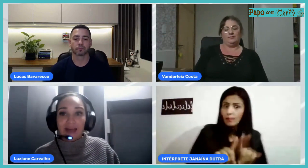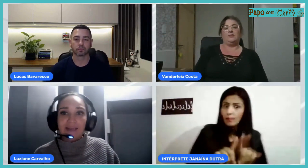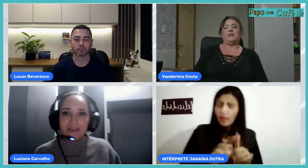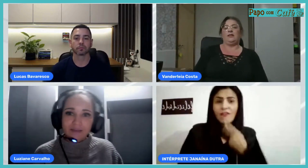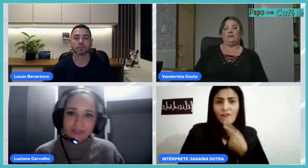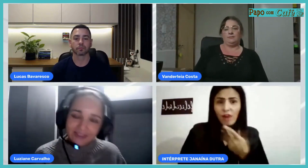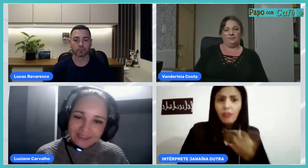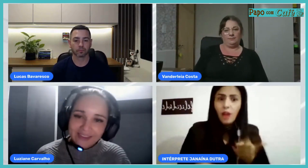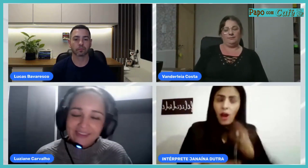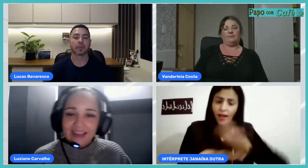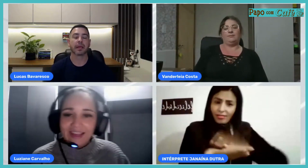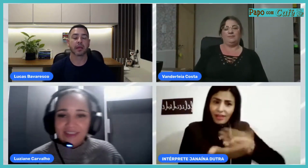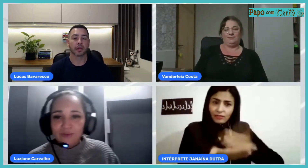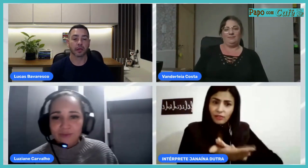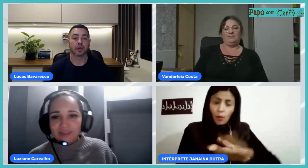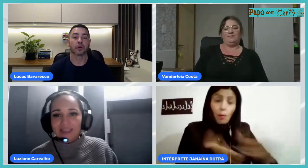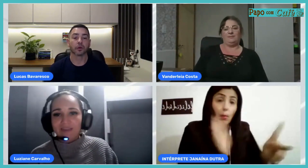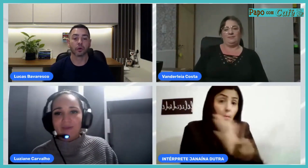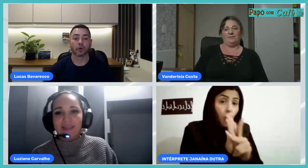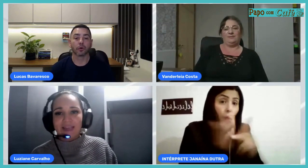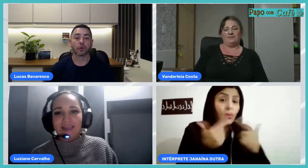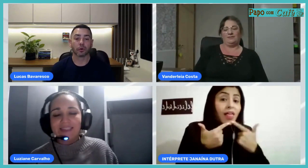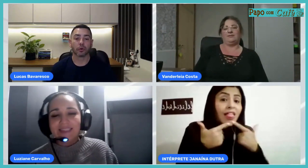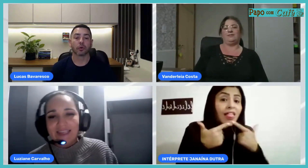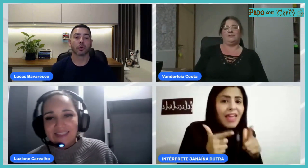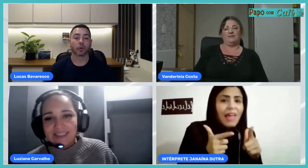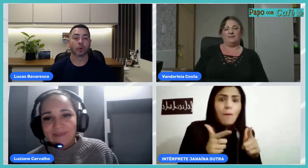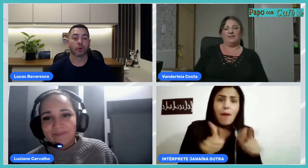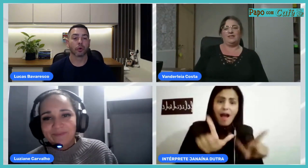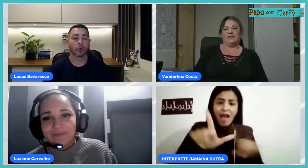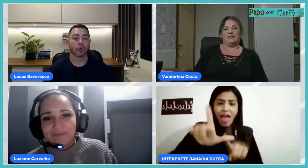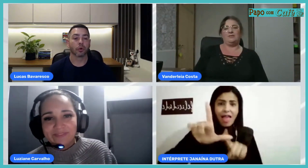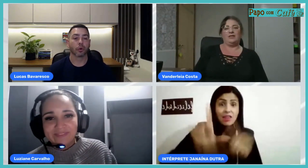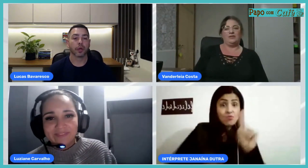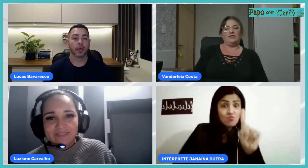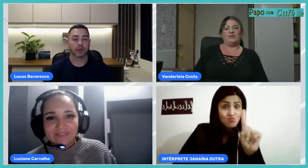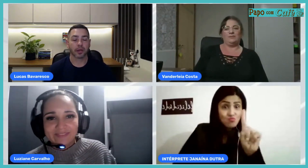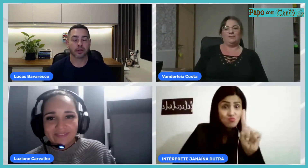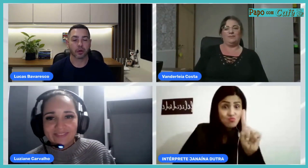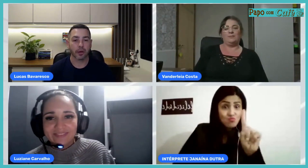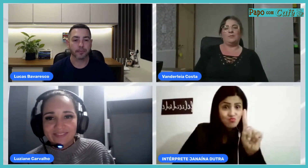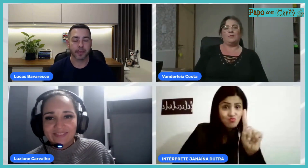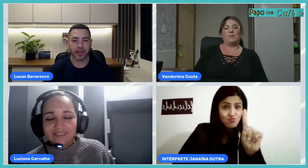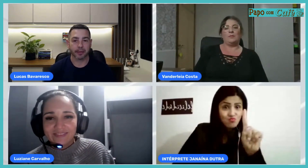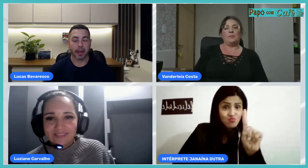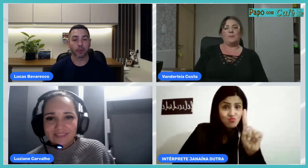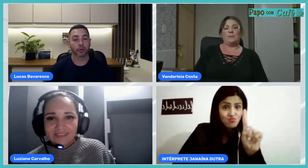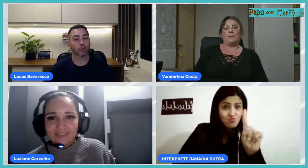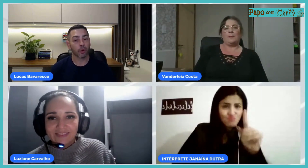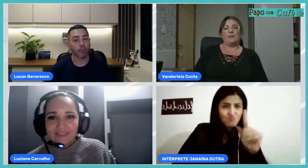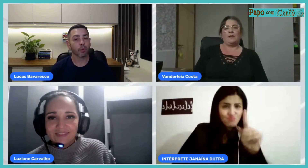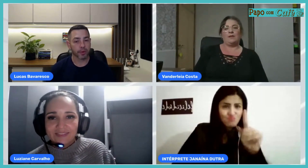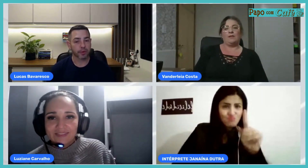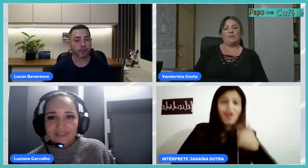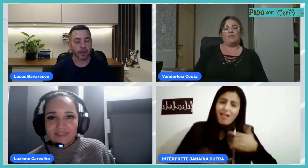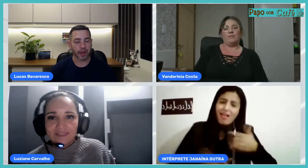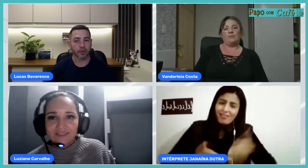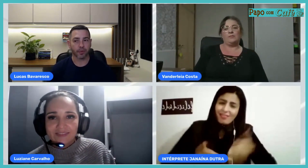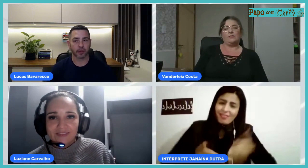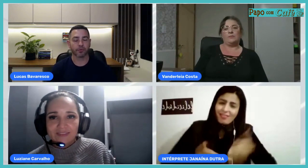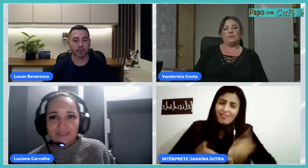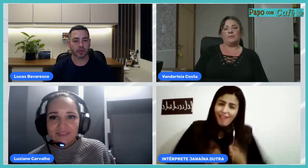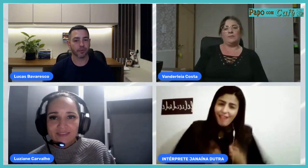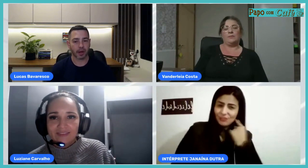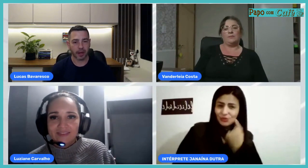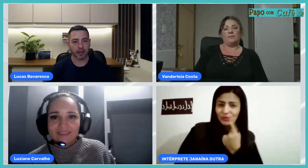tradução na língua, na L1, na língua materna deles. Ô, gurias, olha só, é muito comum isso, tá?